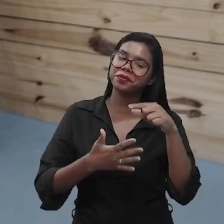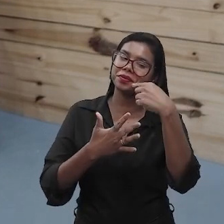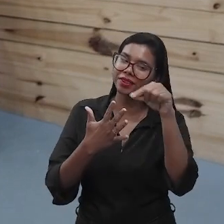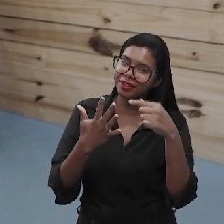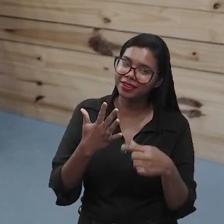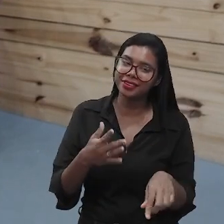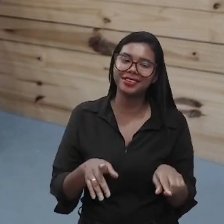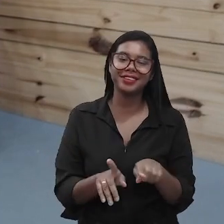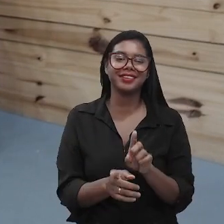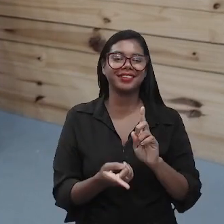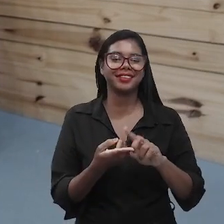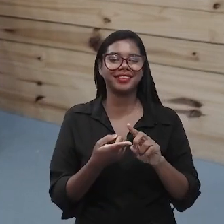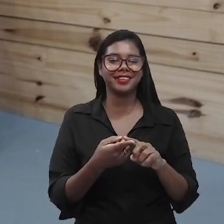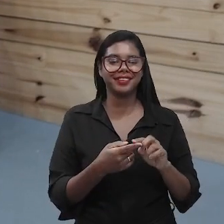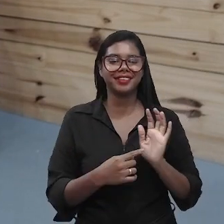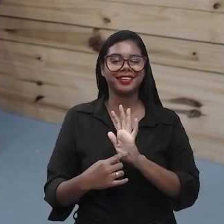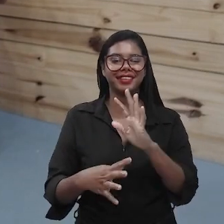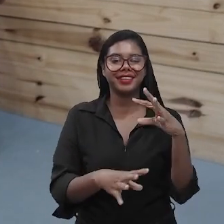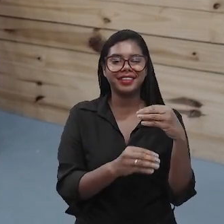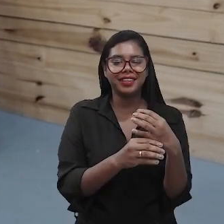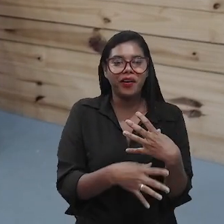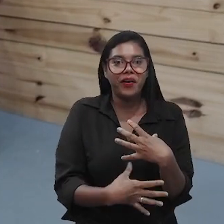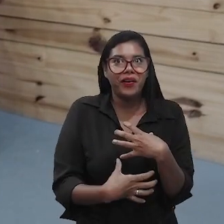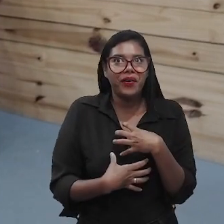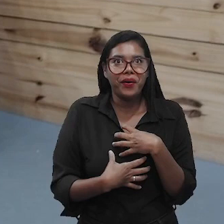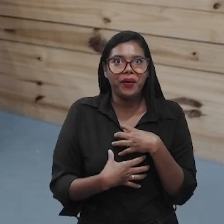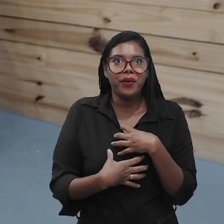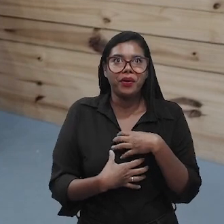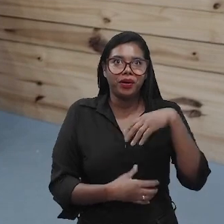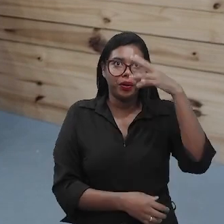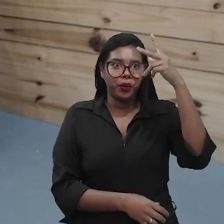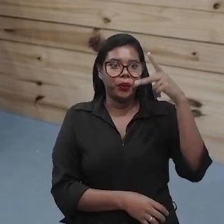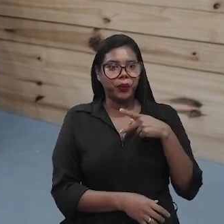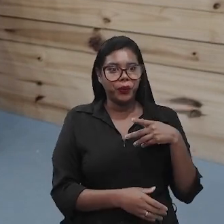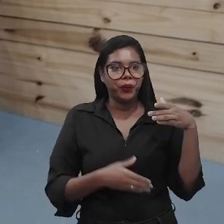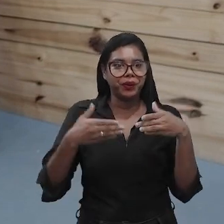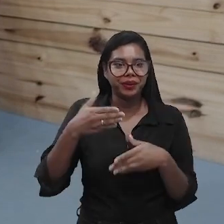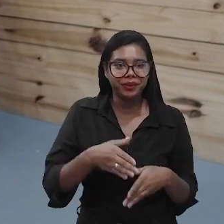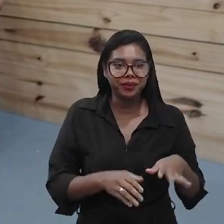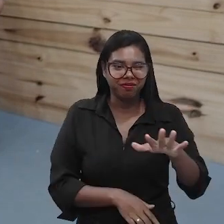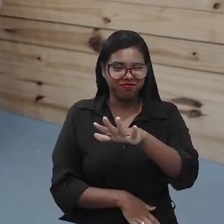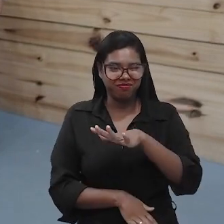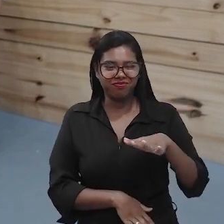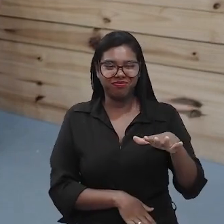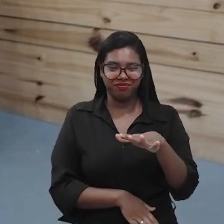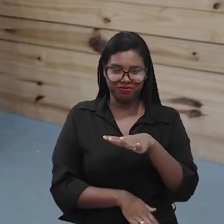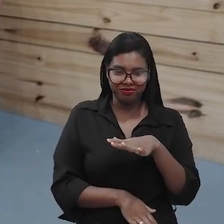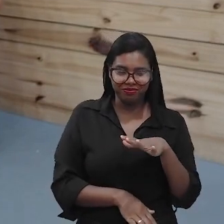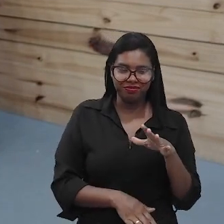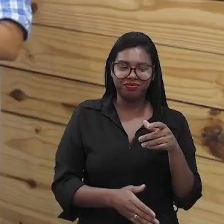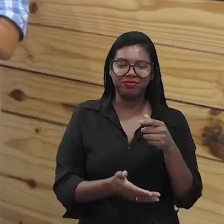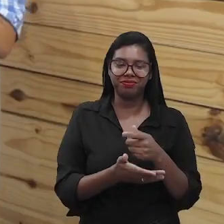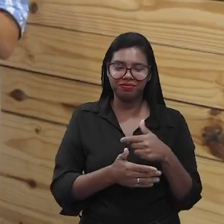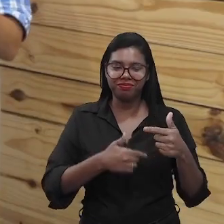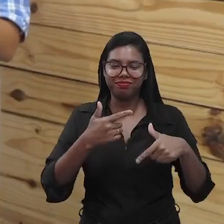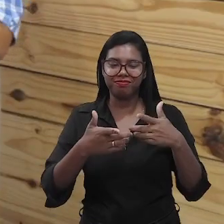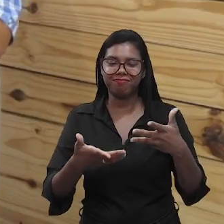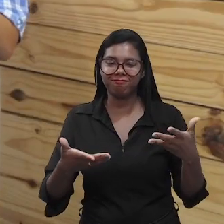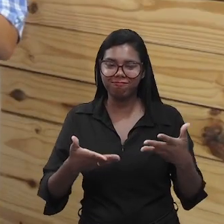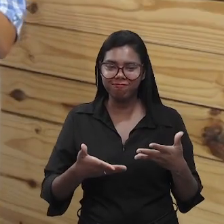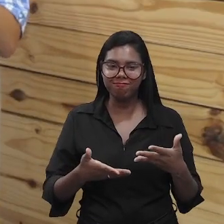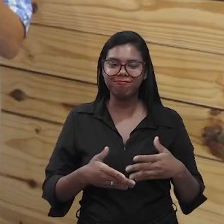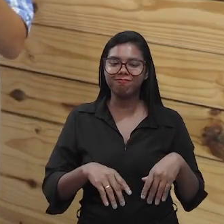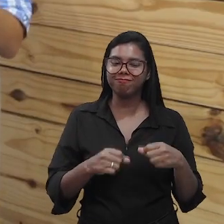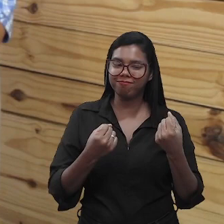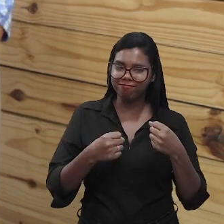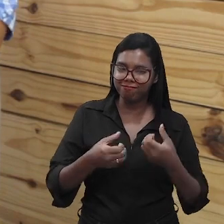exclusividade, o sentimento de pertencimento, ou seja, fazer parte de uma comunidade de leitores, por exemplo, é algo que eu estou trabalhando agora, envolvendo os